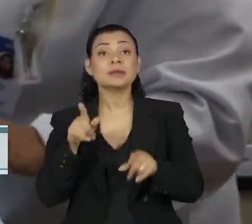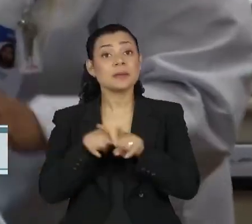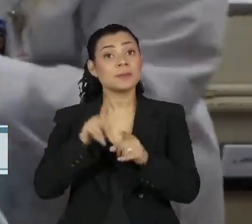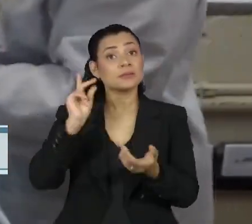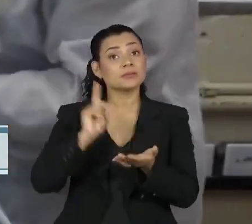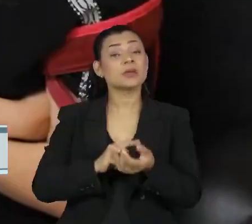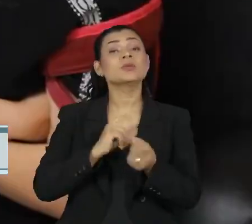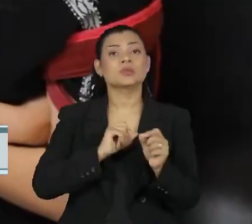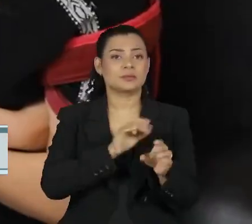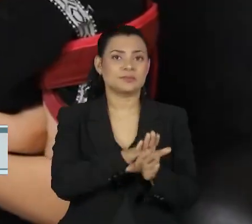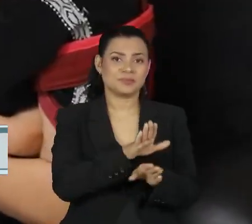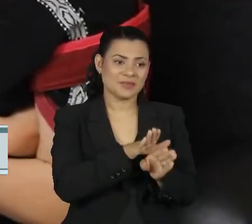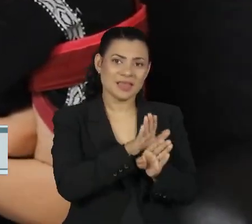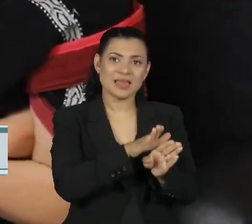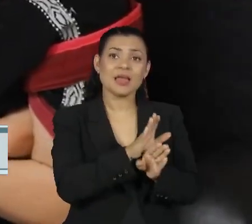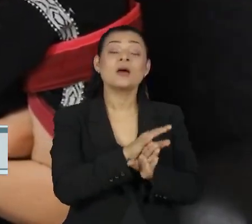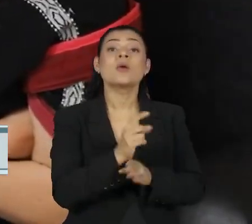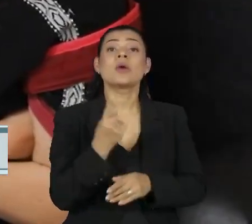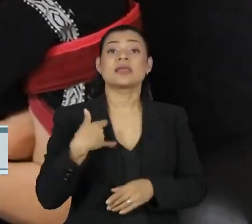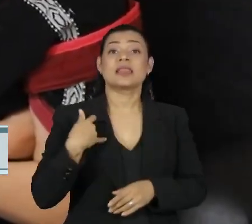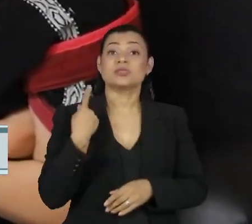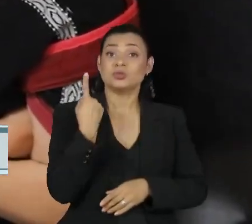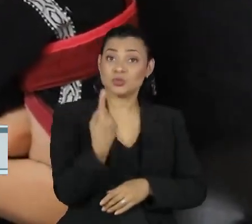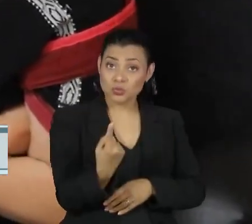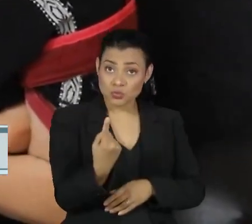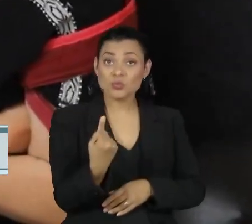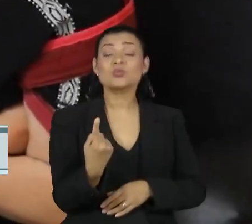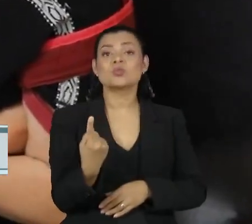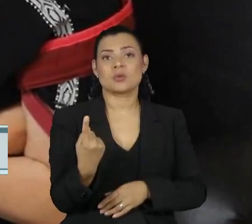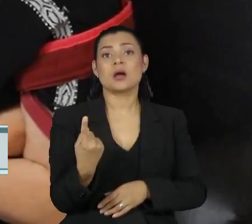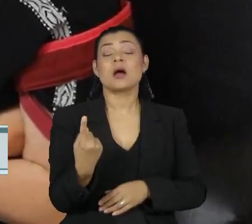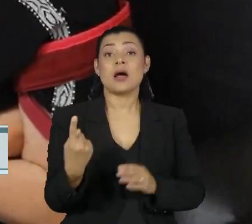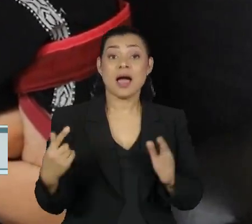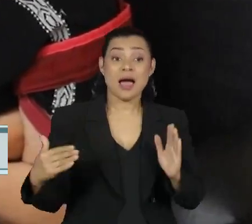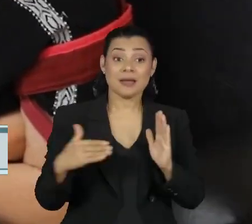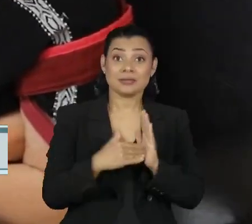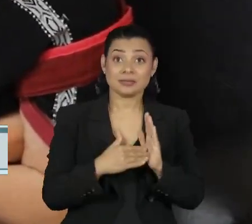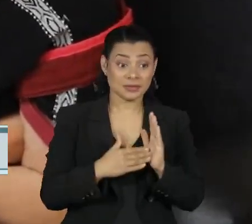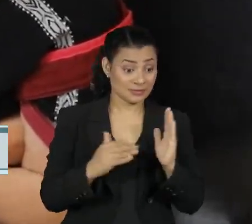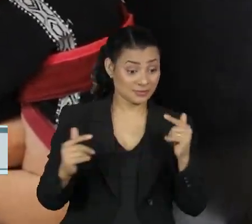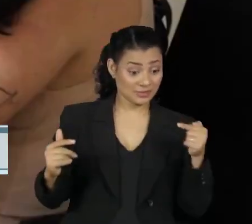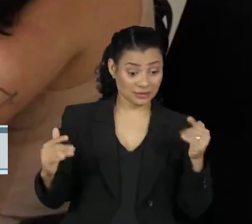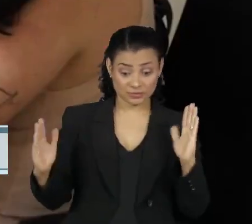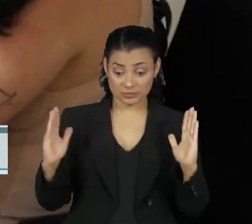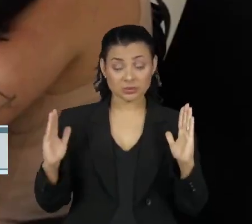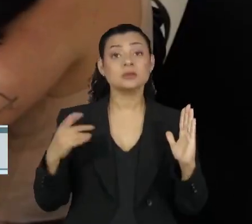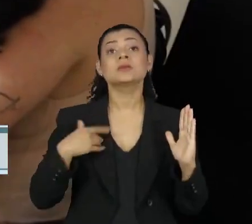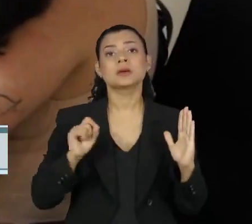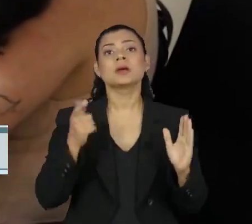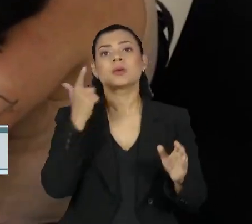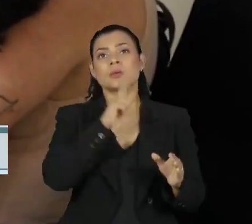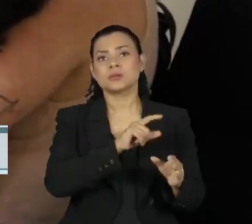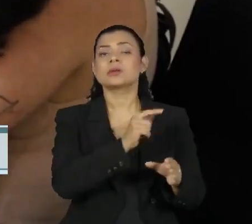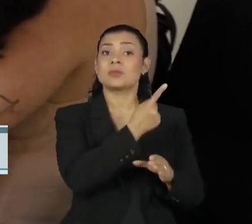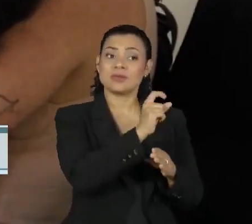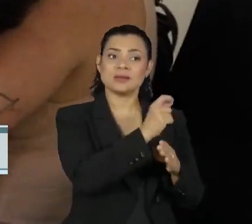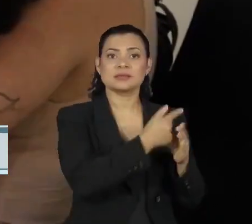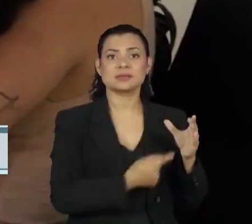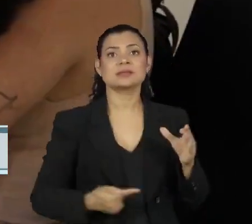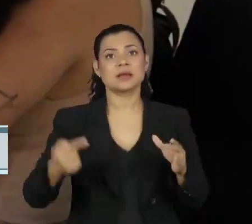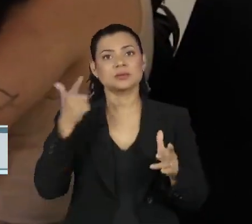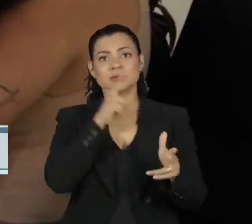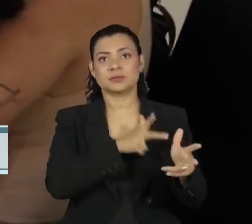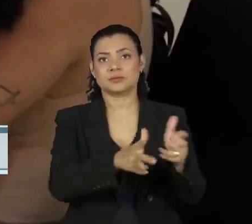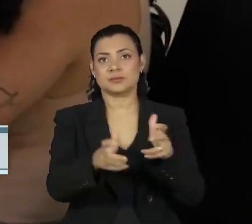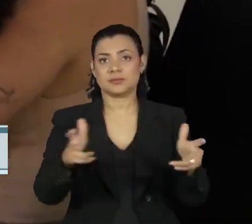para crianças com até 1 ano de idade, 7 registraram aumento de coberturas vacinais em todos os estados. Entre